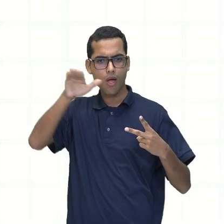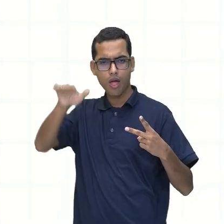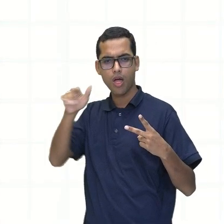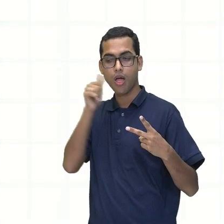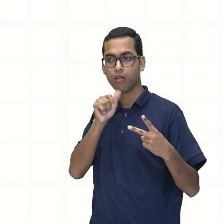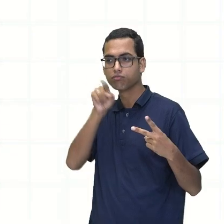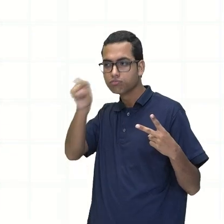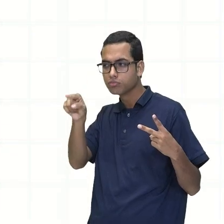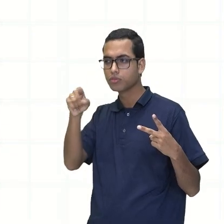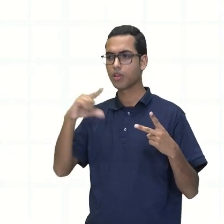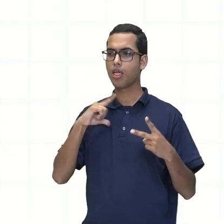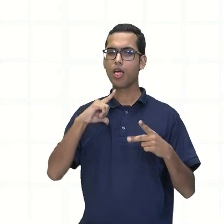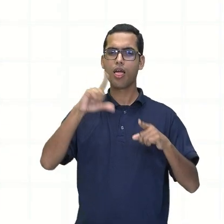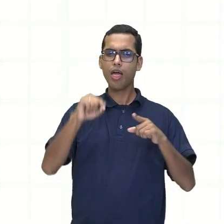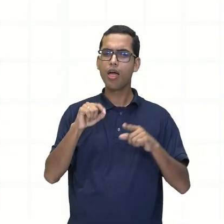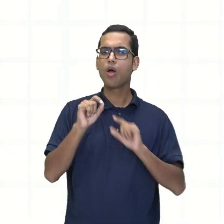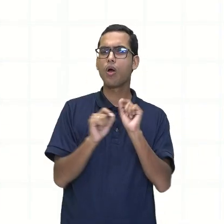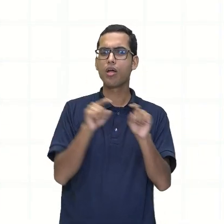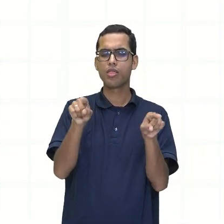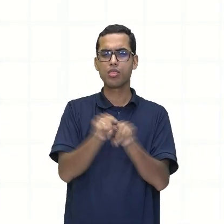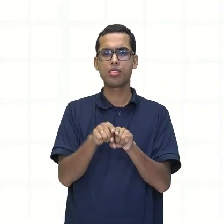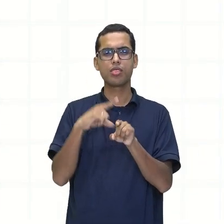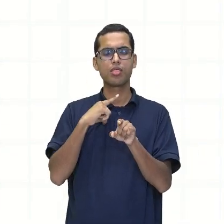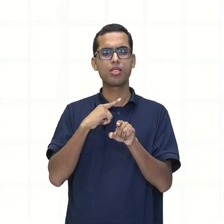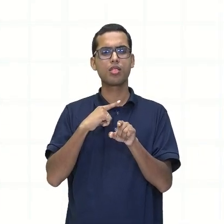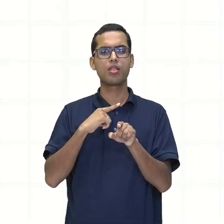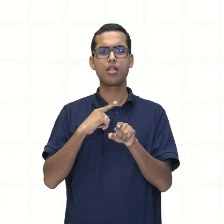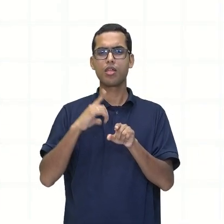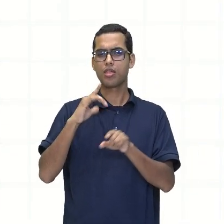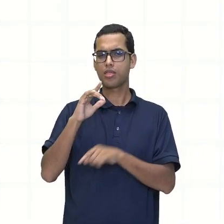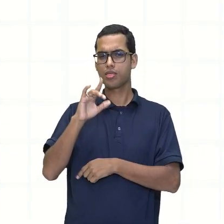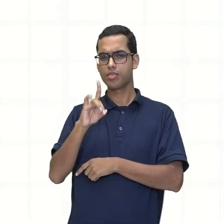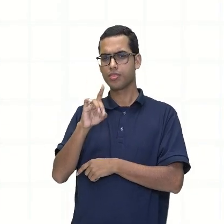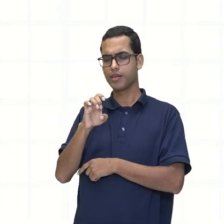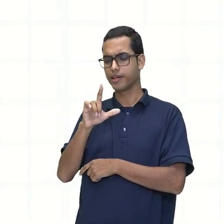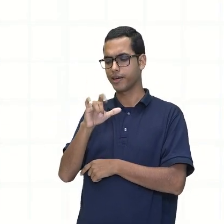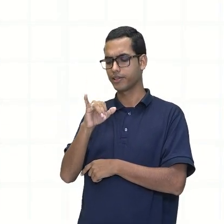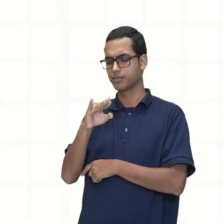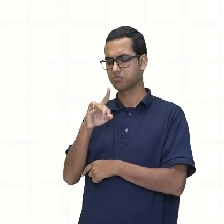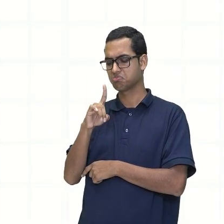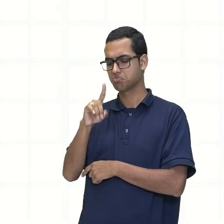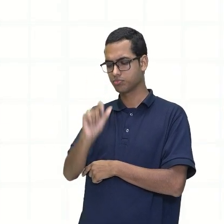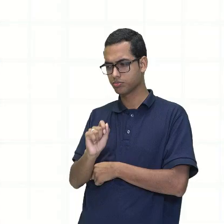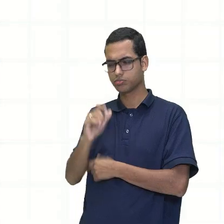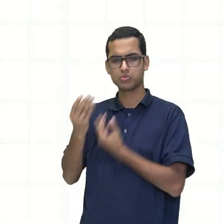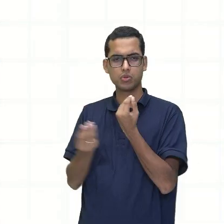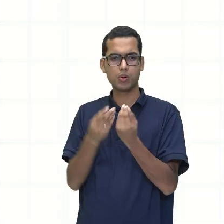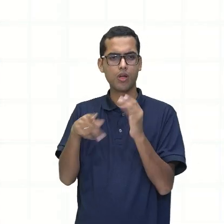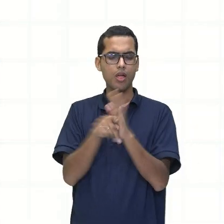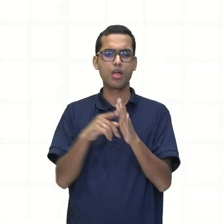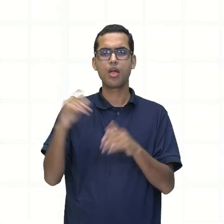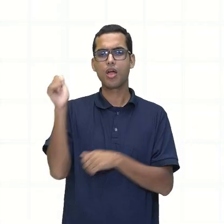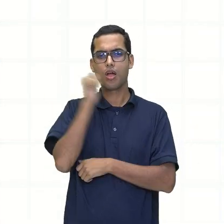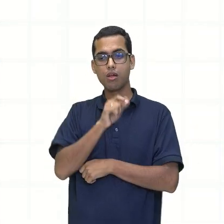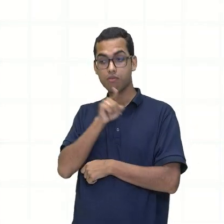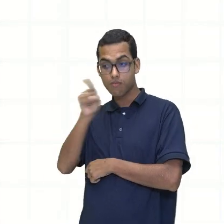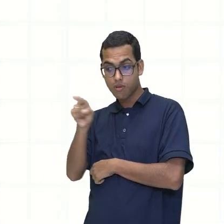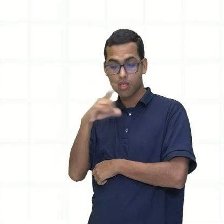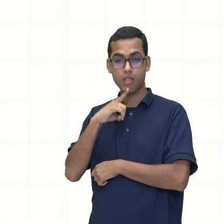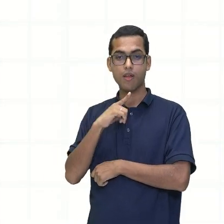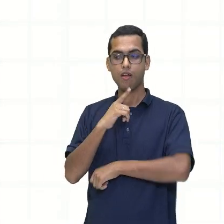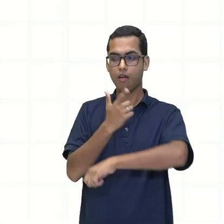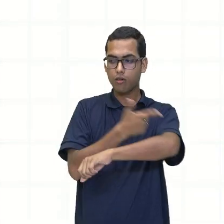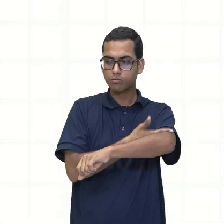delicada, certo? Ó, aquele homem é simples, a moça foi delicada. Então, vejam que a